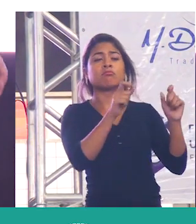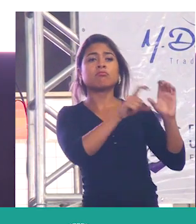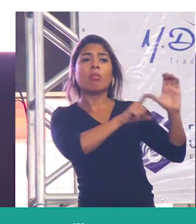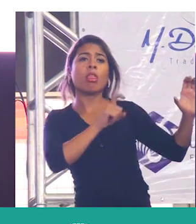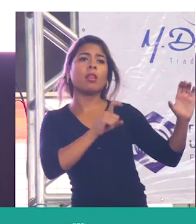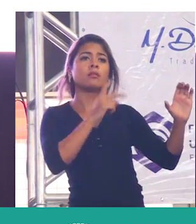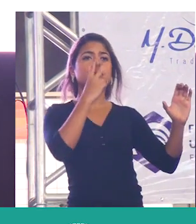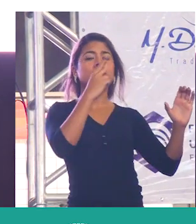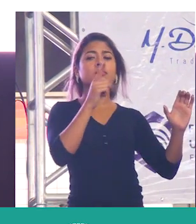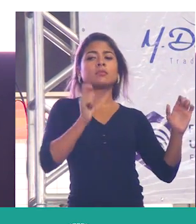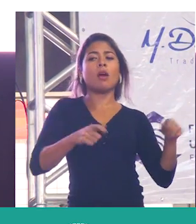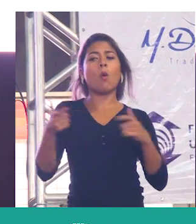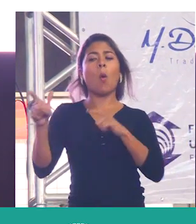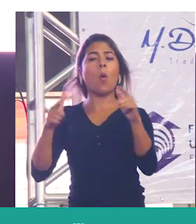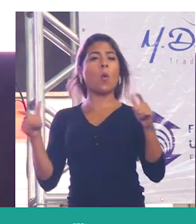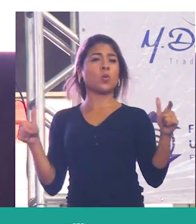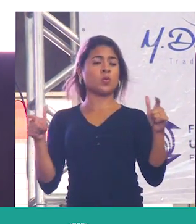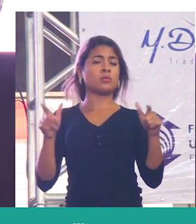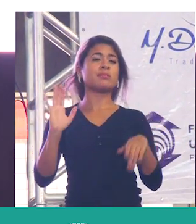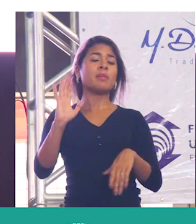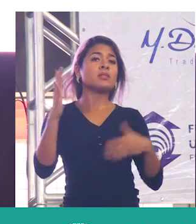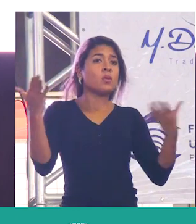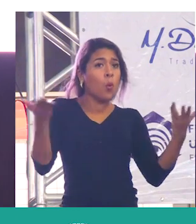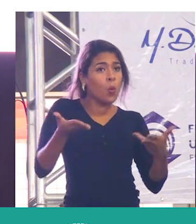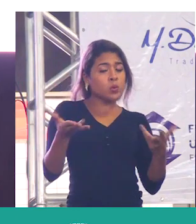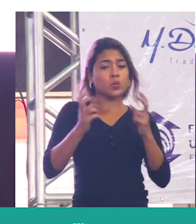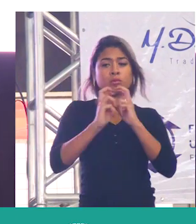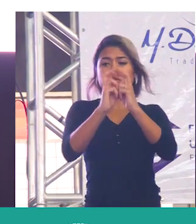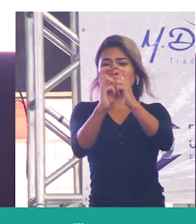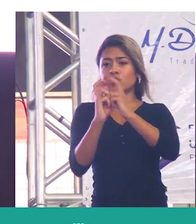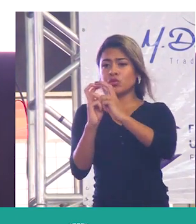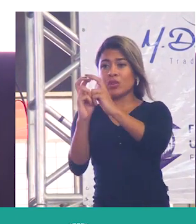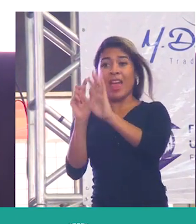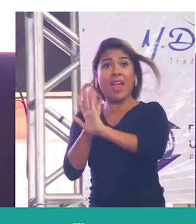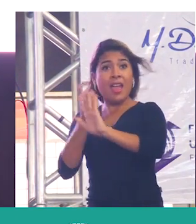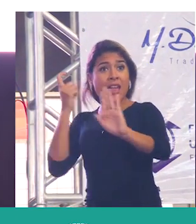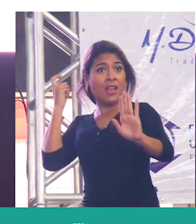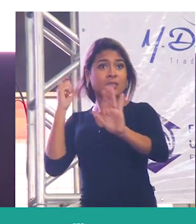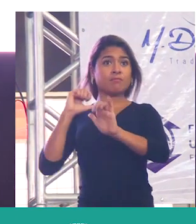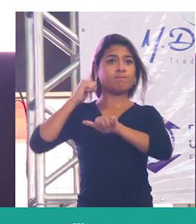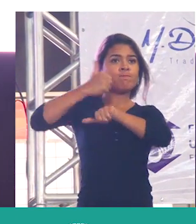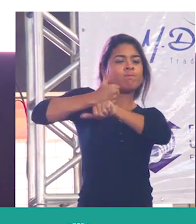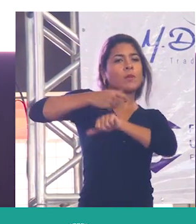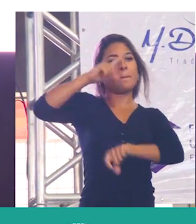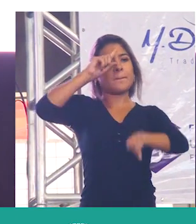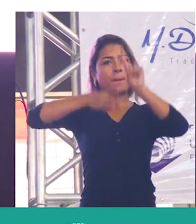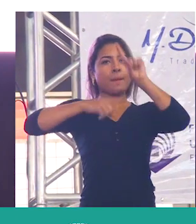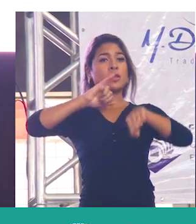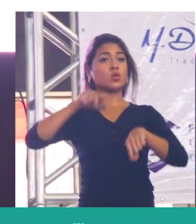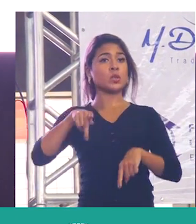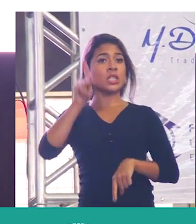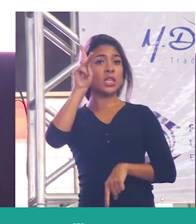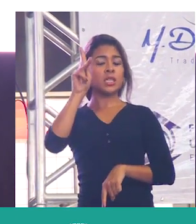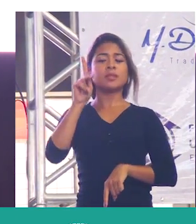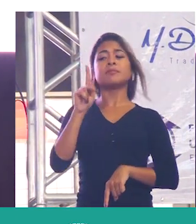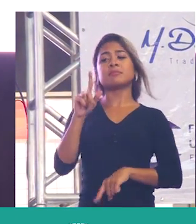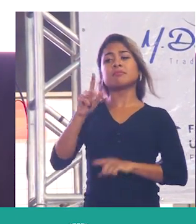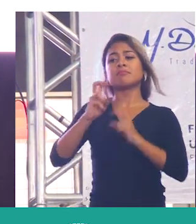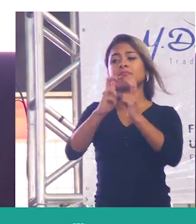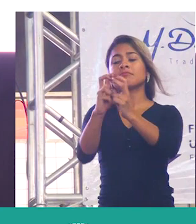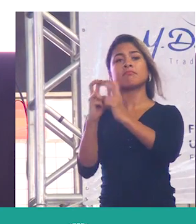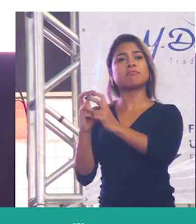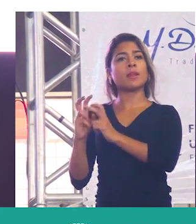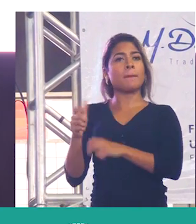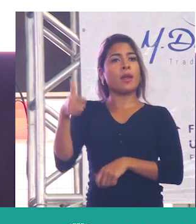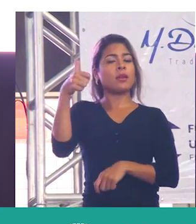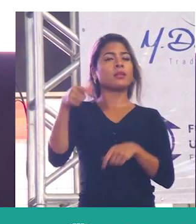a nossa malha rodoviária aumenta muito nesse governo do JK. A produção